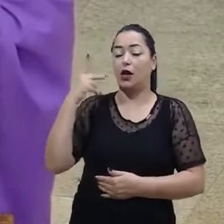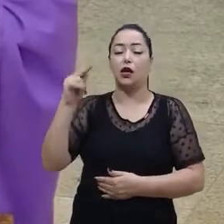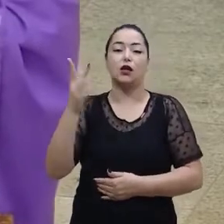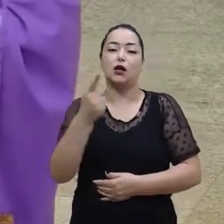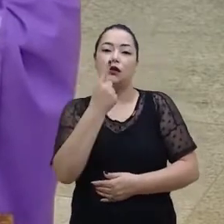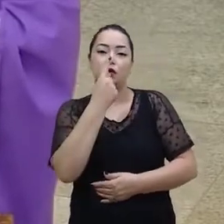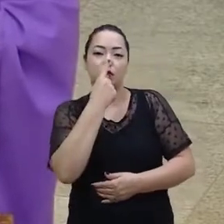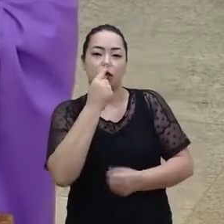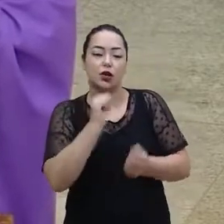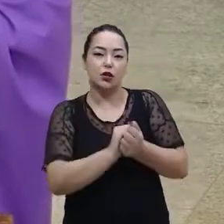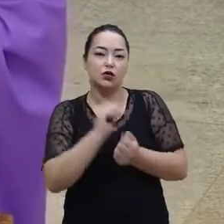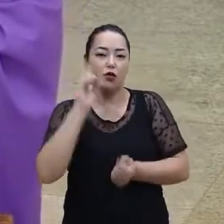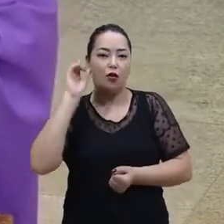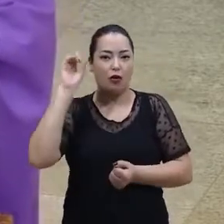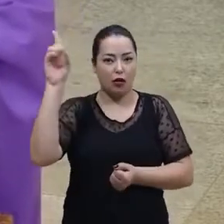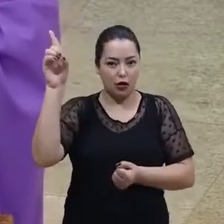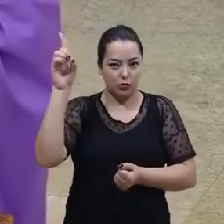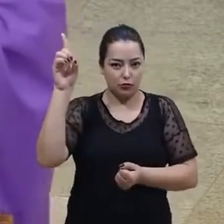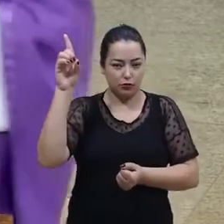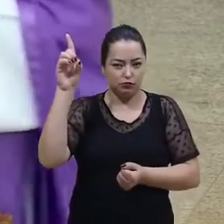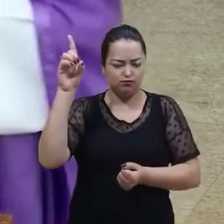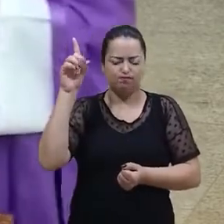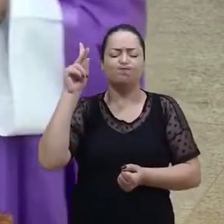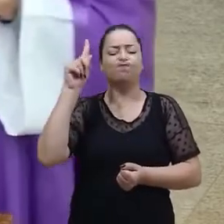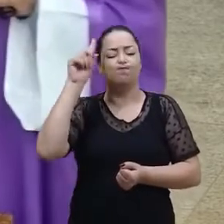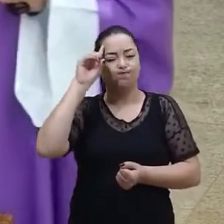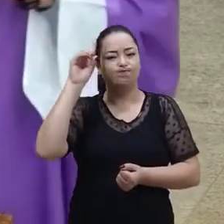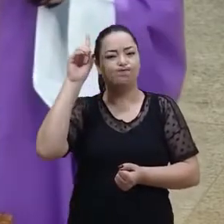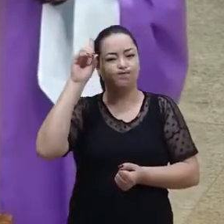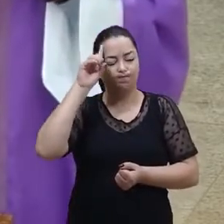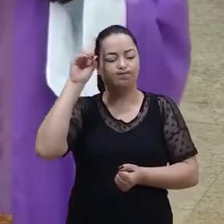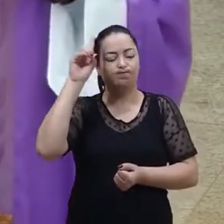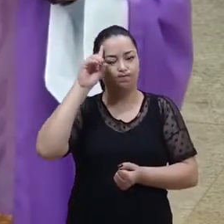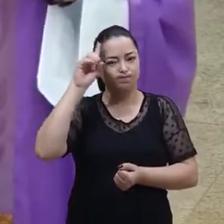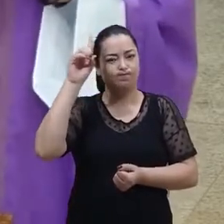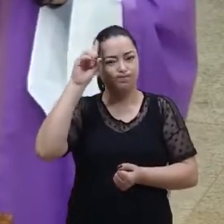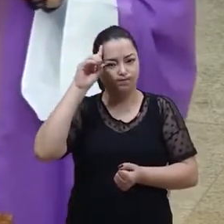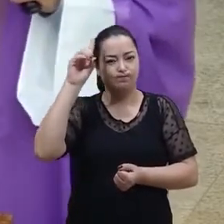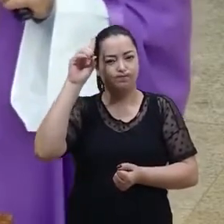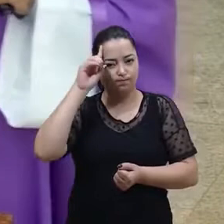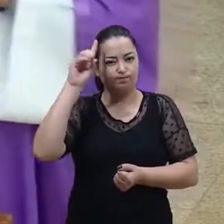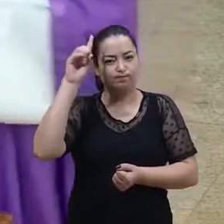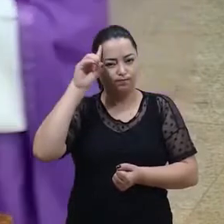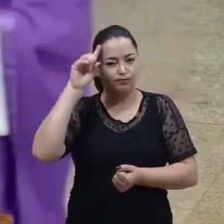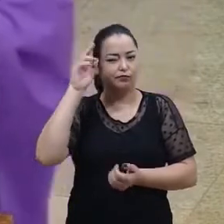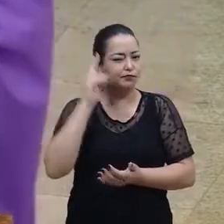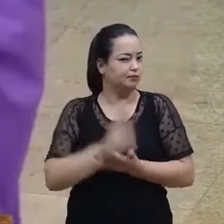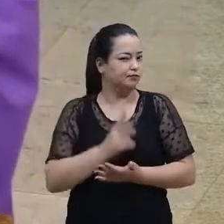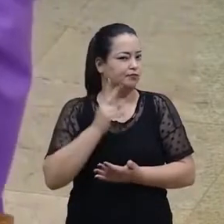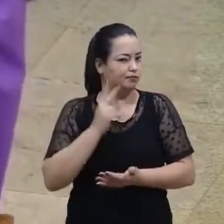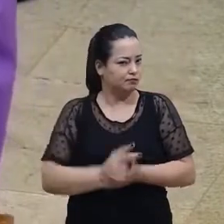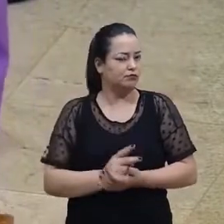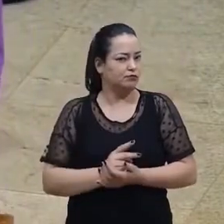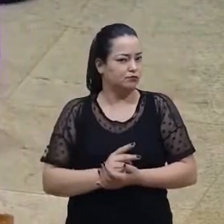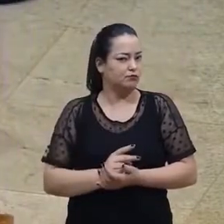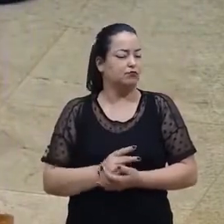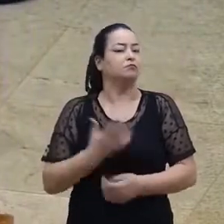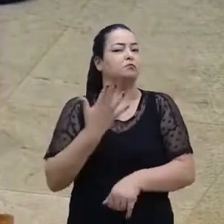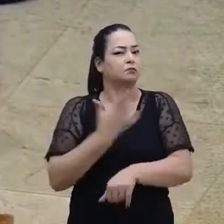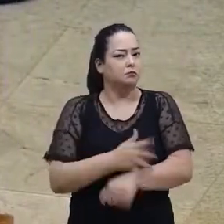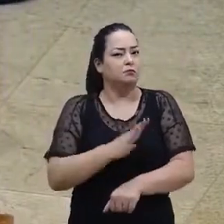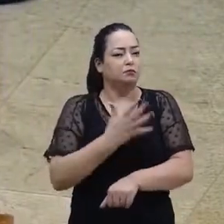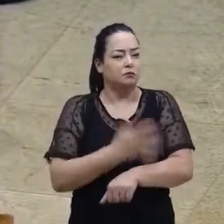ter intimidade com ele e aí você todos os dias aquela mesma pela oração repetição